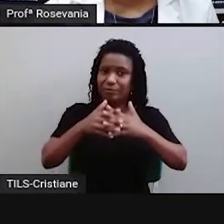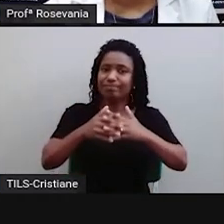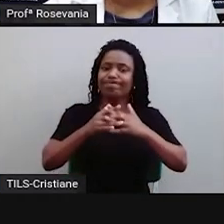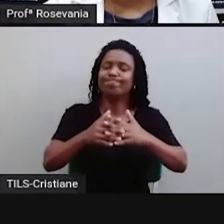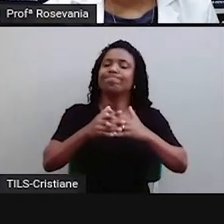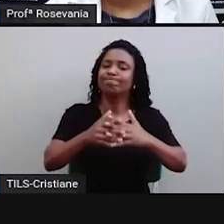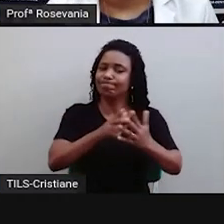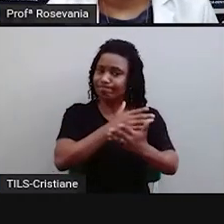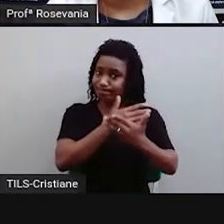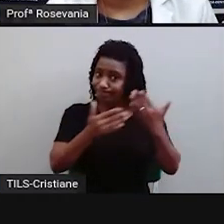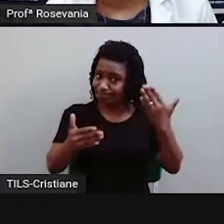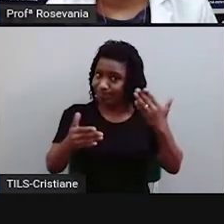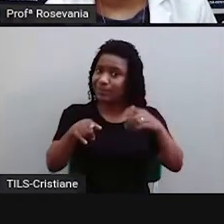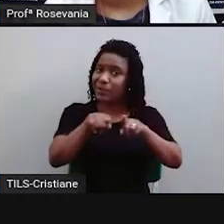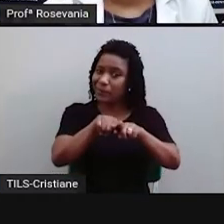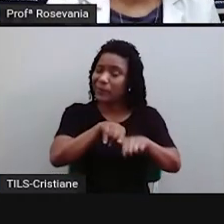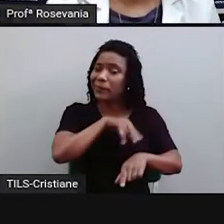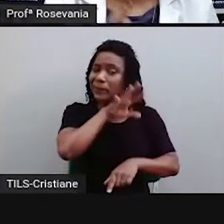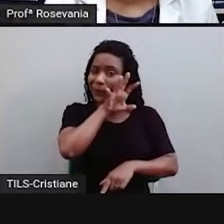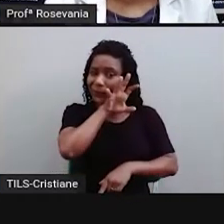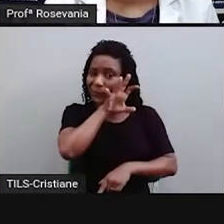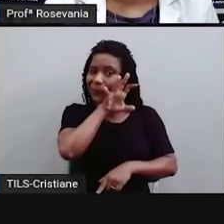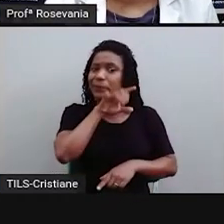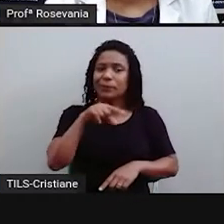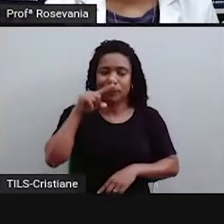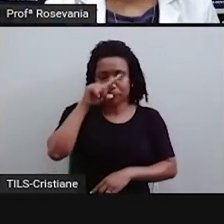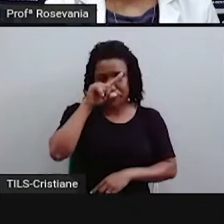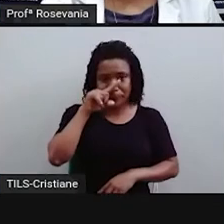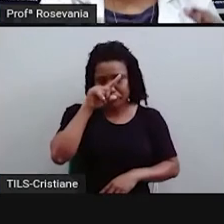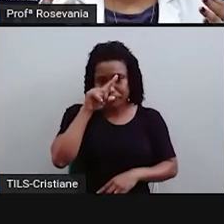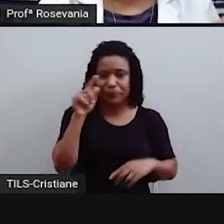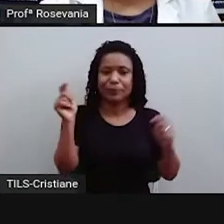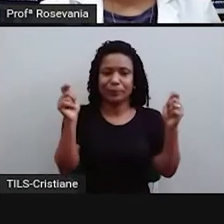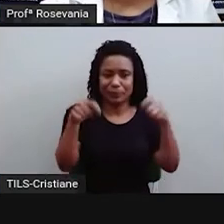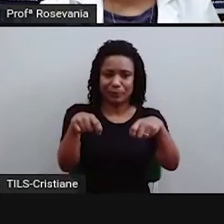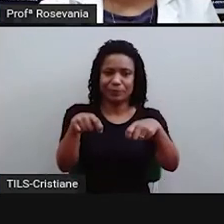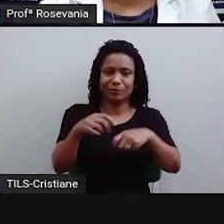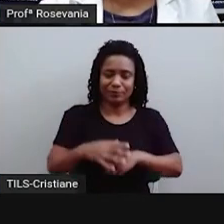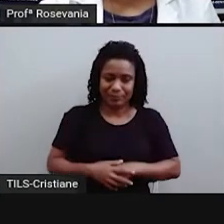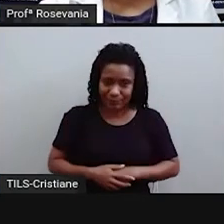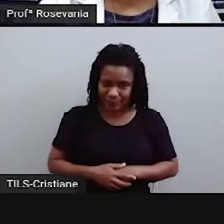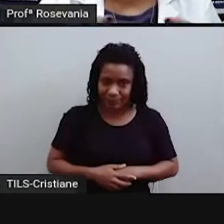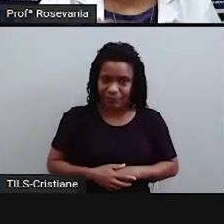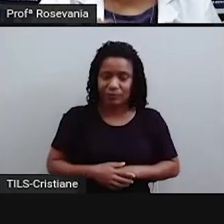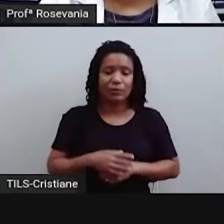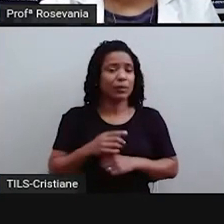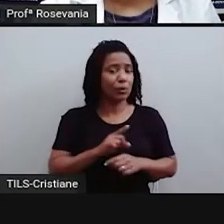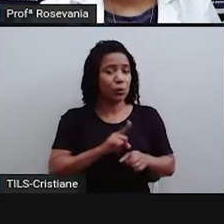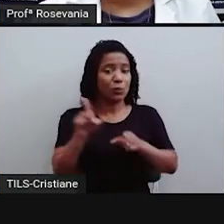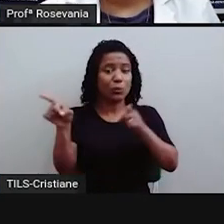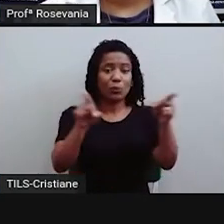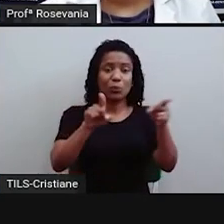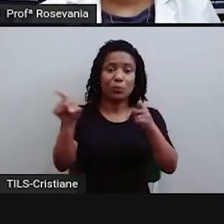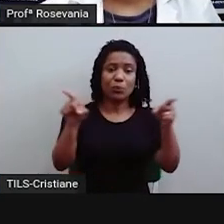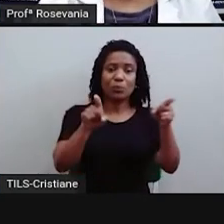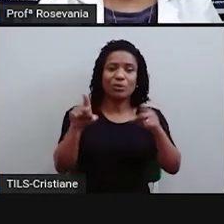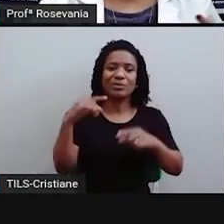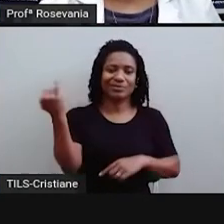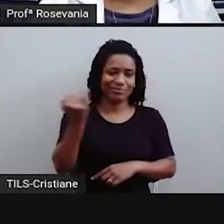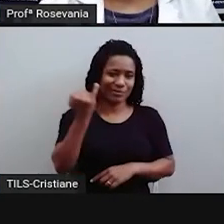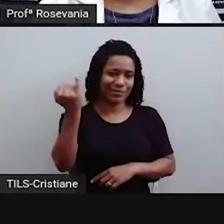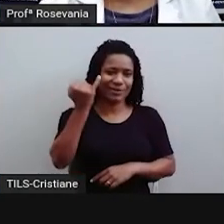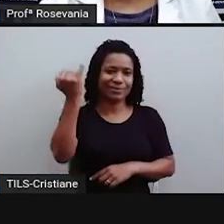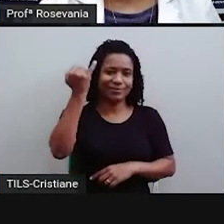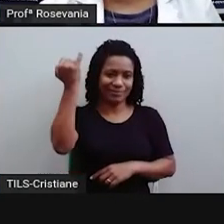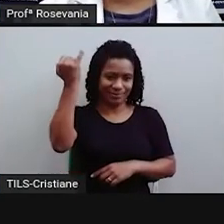animais bastante perigosos, né? Aí, então, essa questão da orientação é bastante antiga. Até,